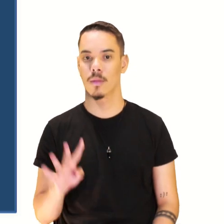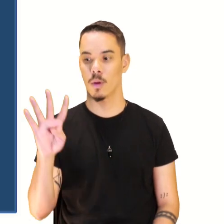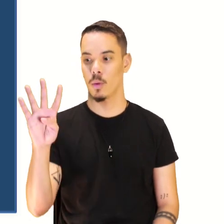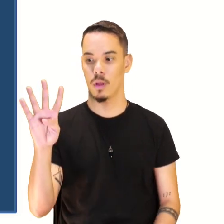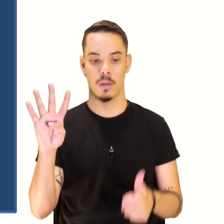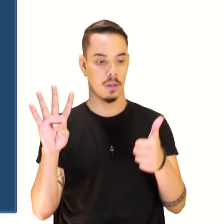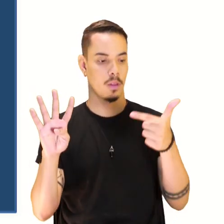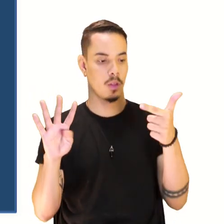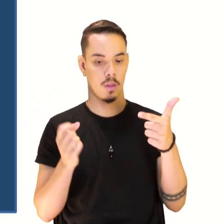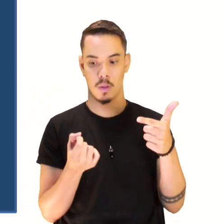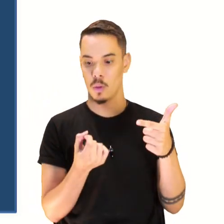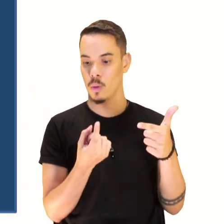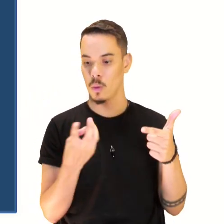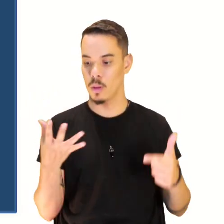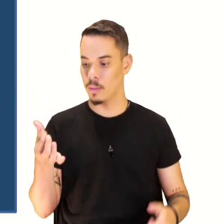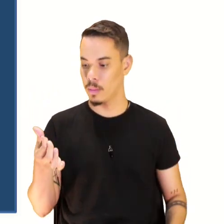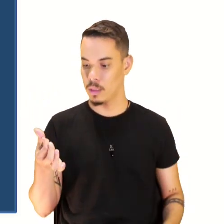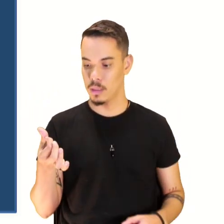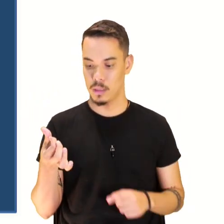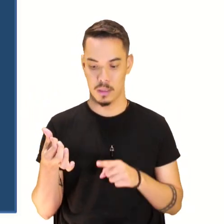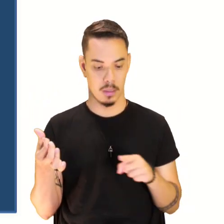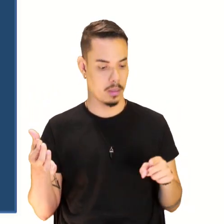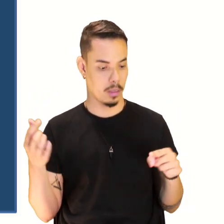igual não só para fazer equivalentes